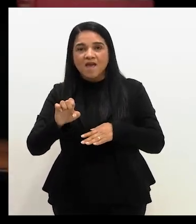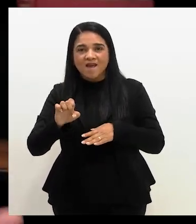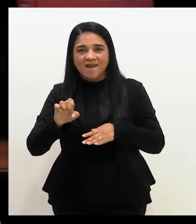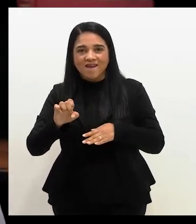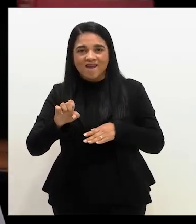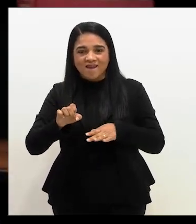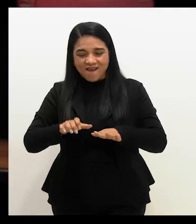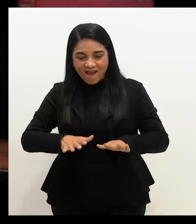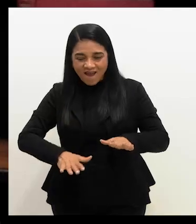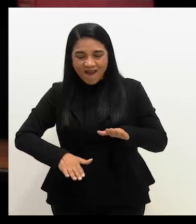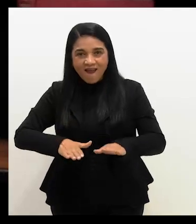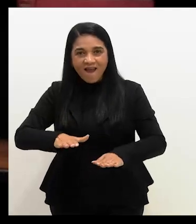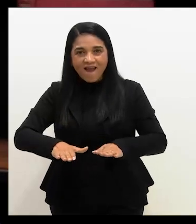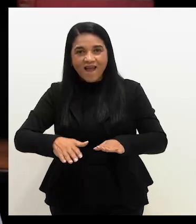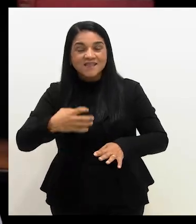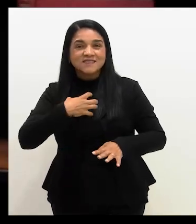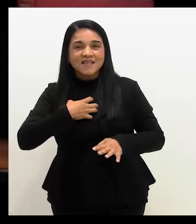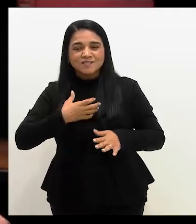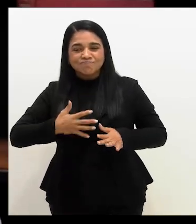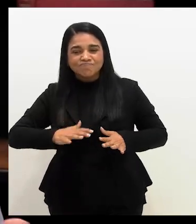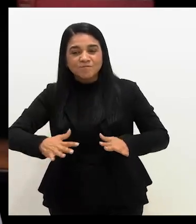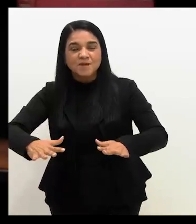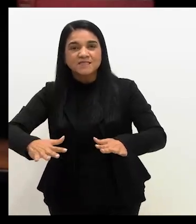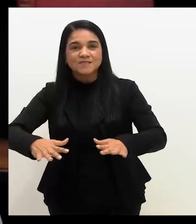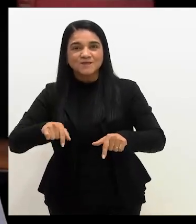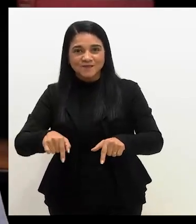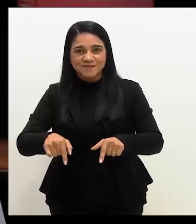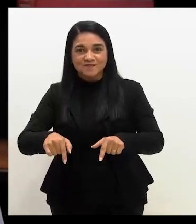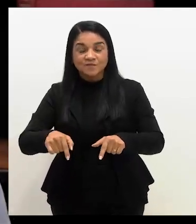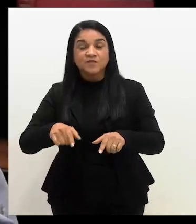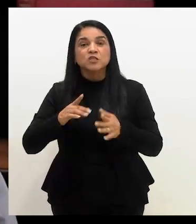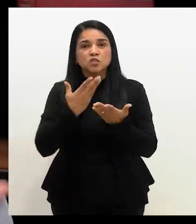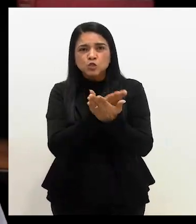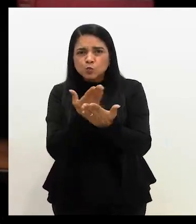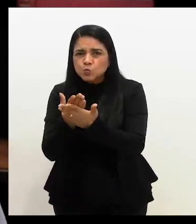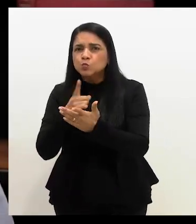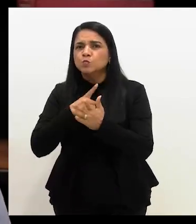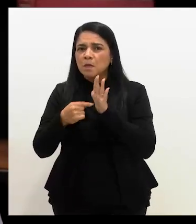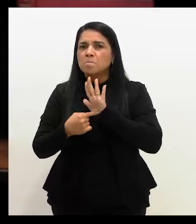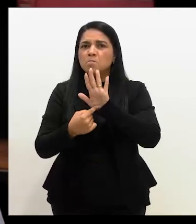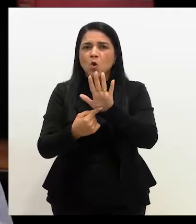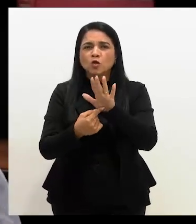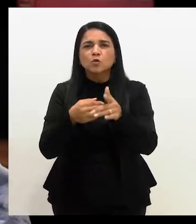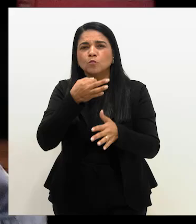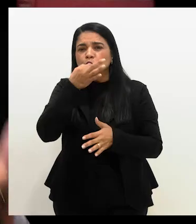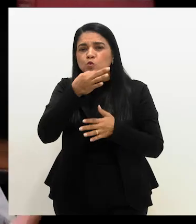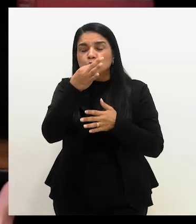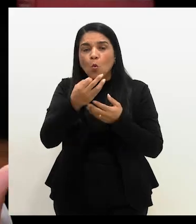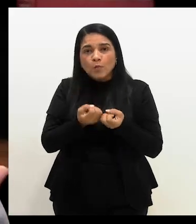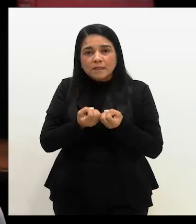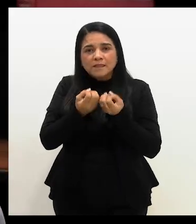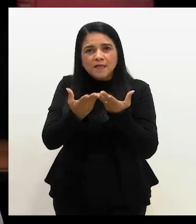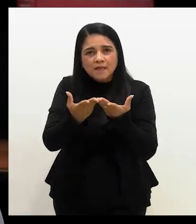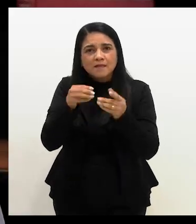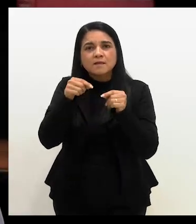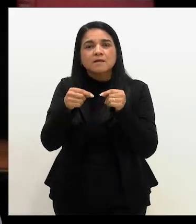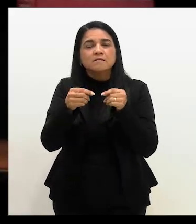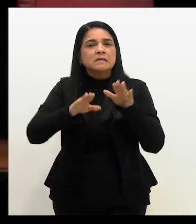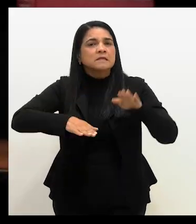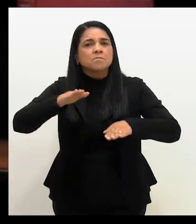E isso, existem estudos que mostram que a vibração do som, a forma como o som ele é